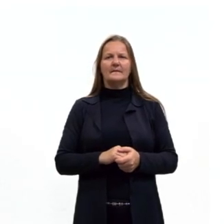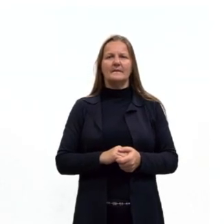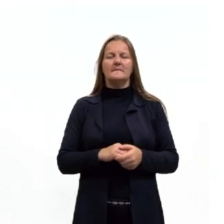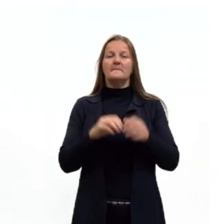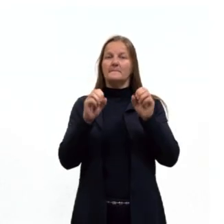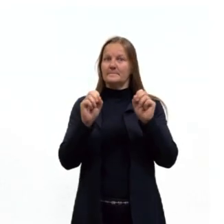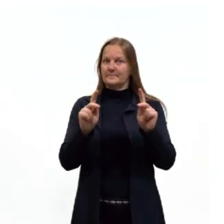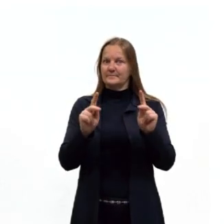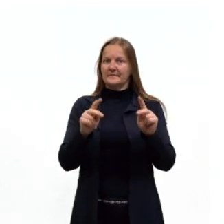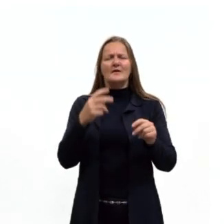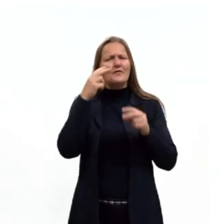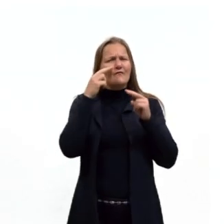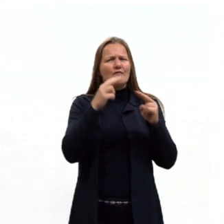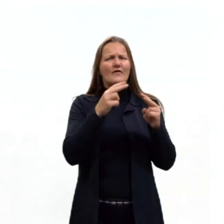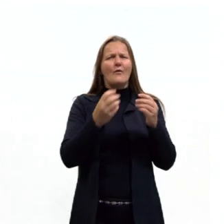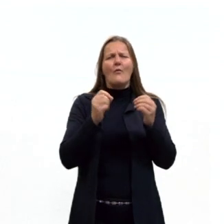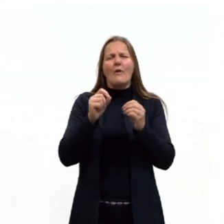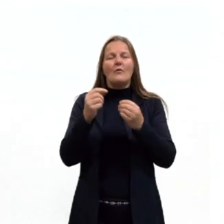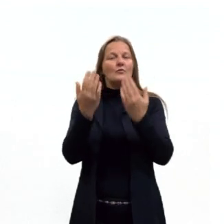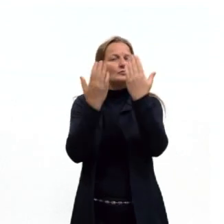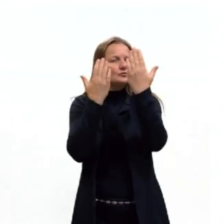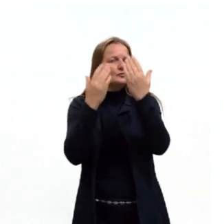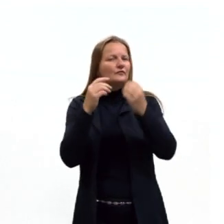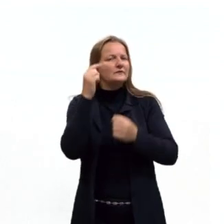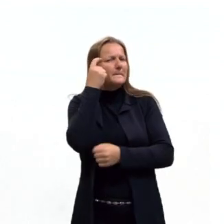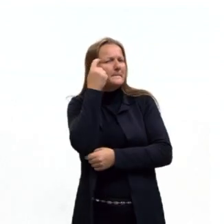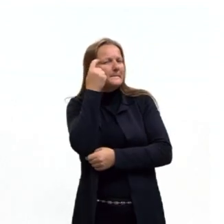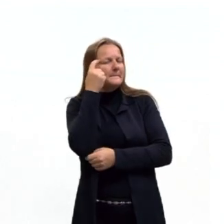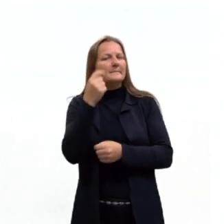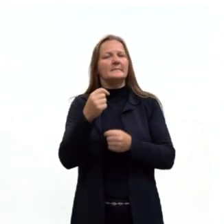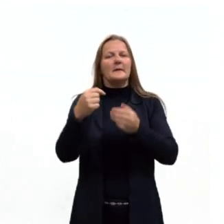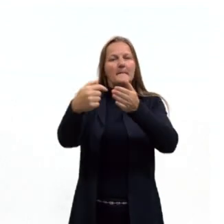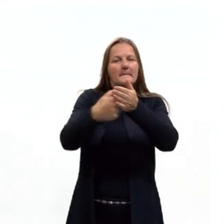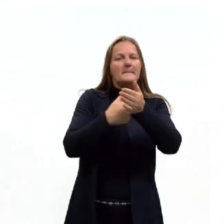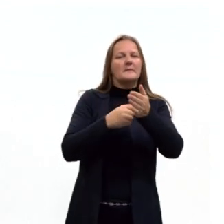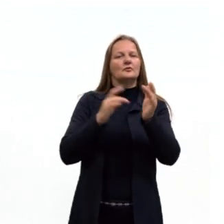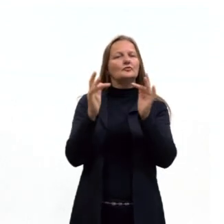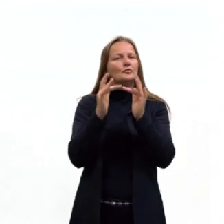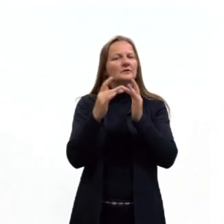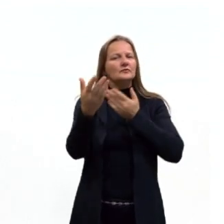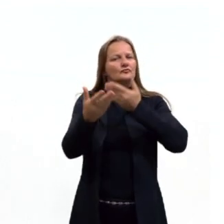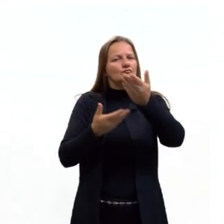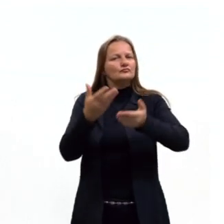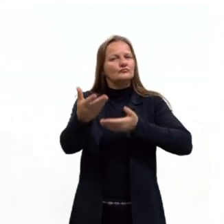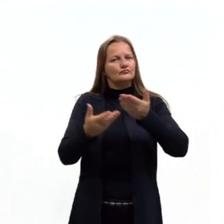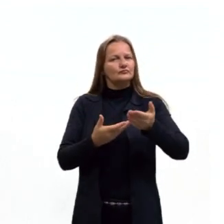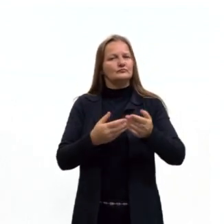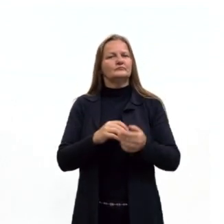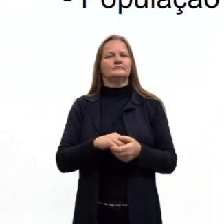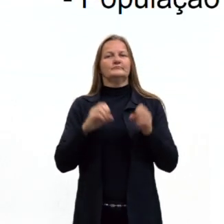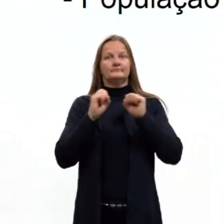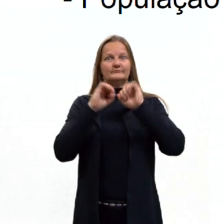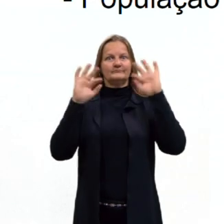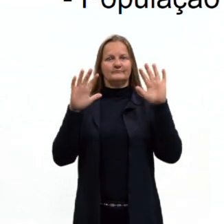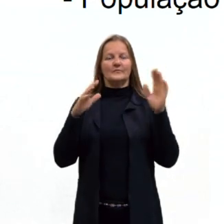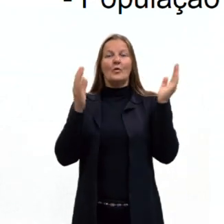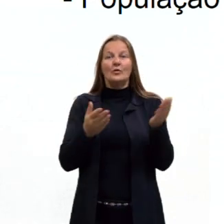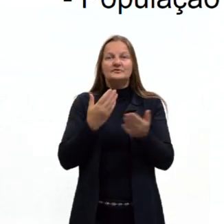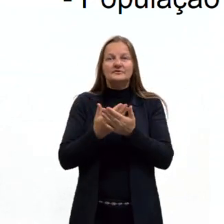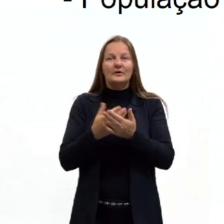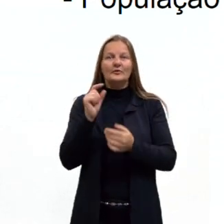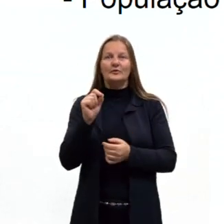certo da ver qual a parte que tu estás com dúvida Entre em contatos vamos falar ela tem que nós